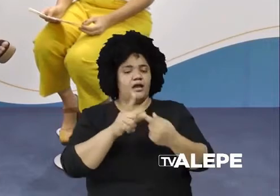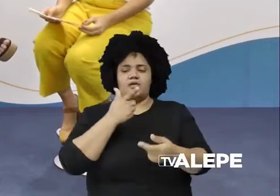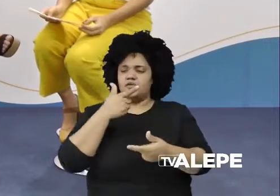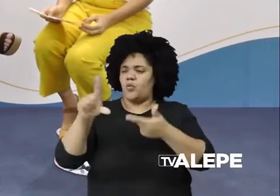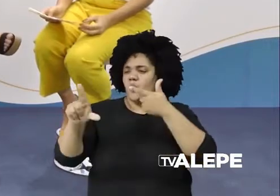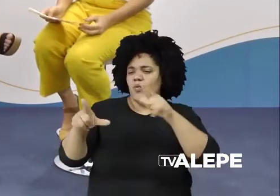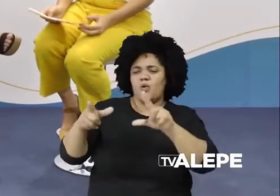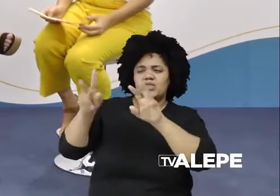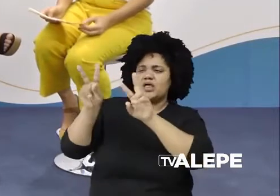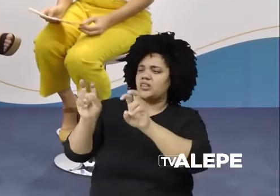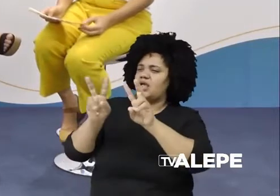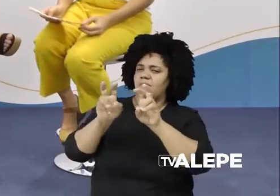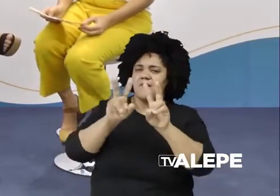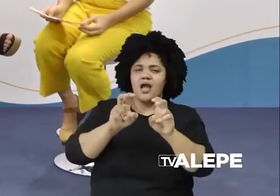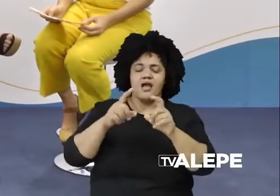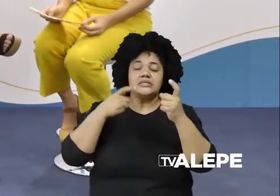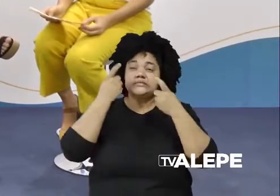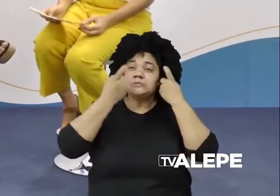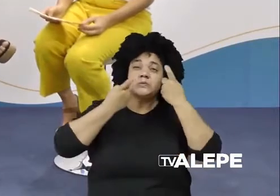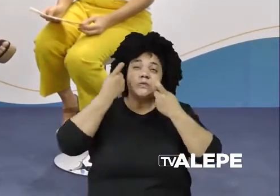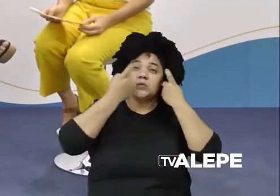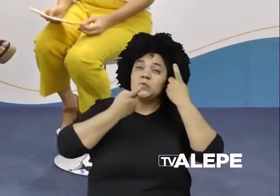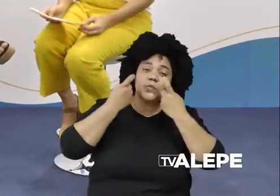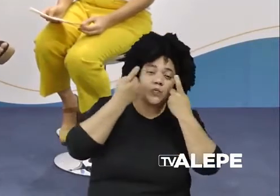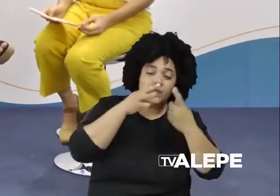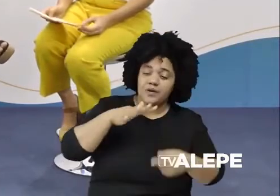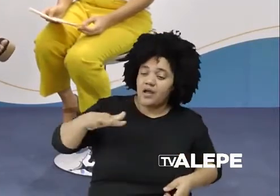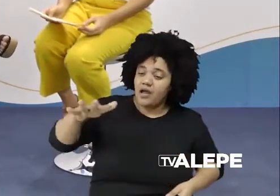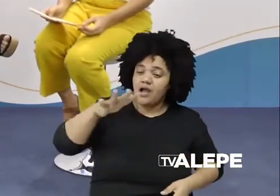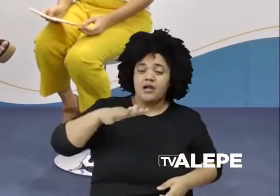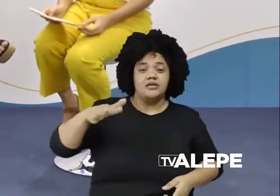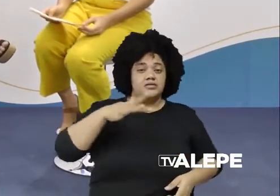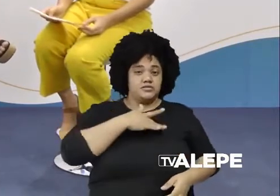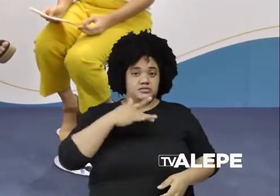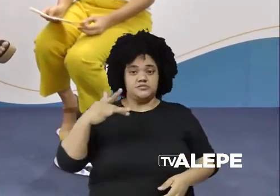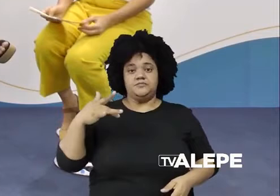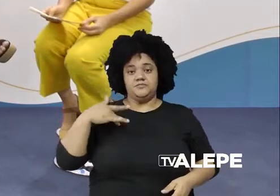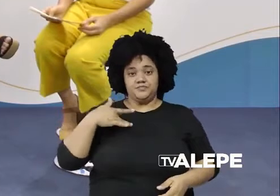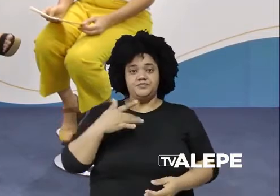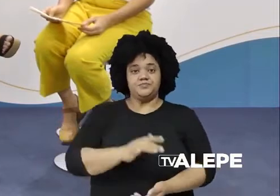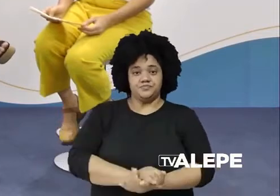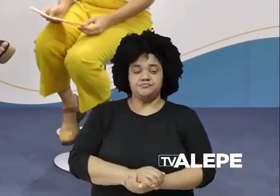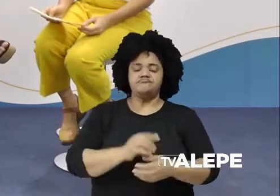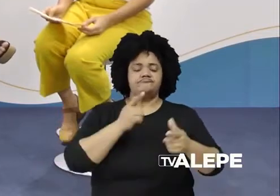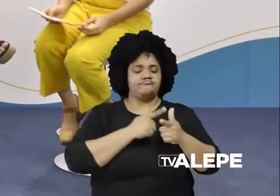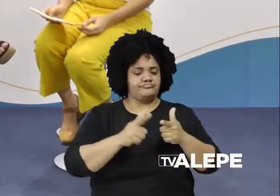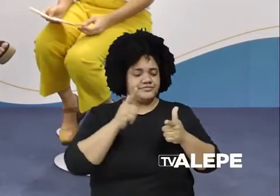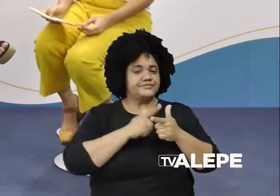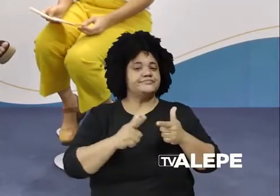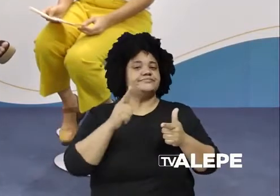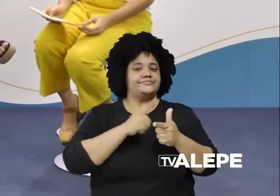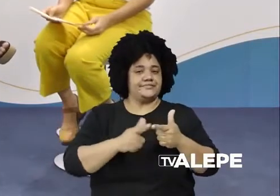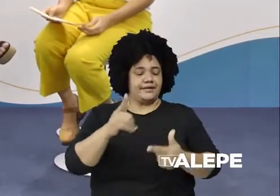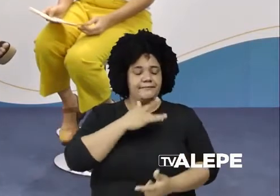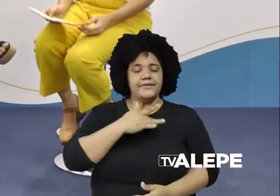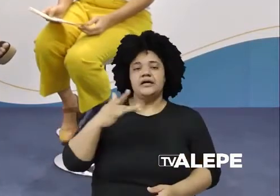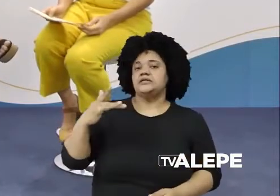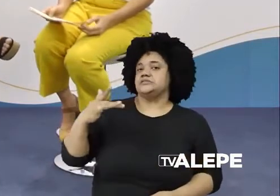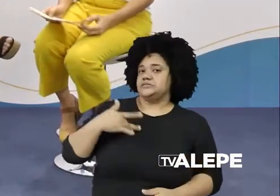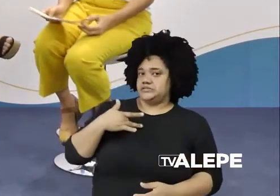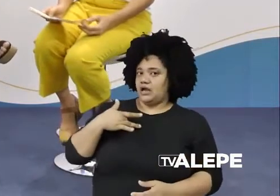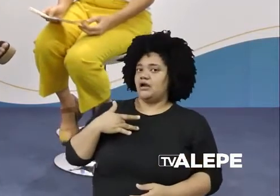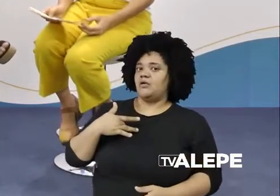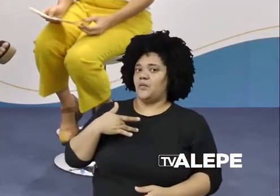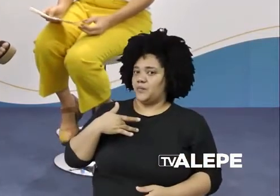outras temáticas que nos preocupam muito na saúde, né? Que são considerados problemas de saúde pública, que